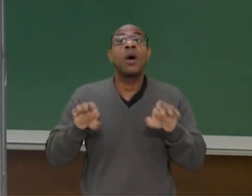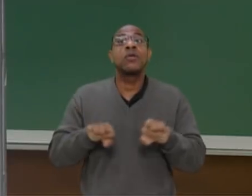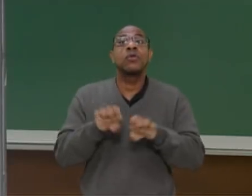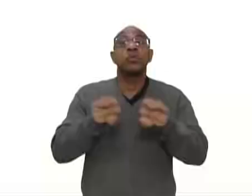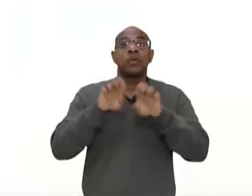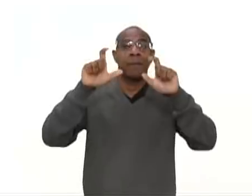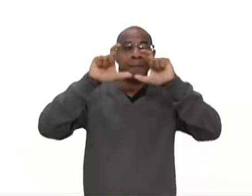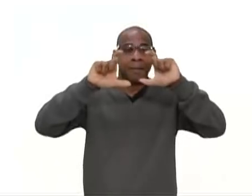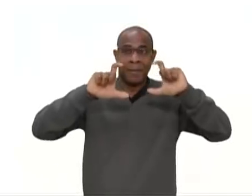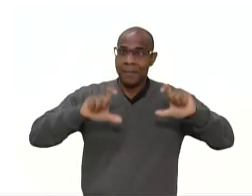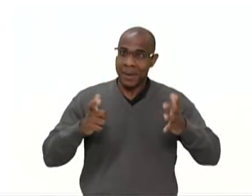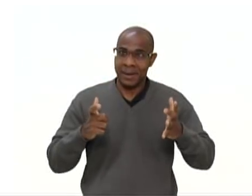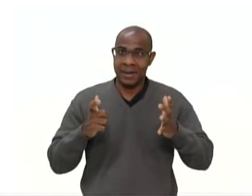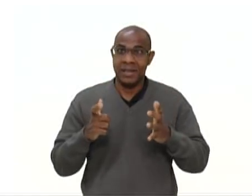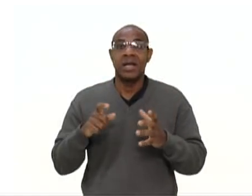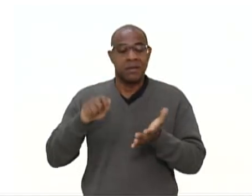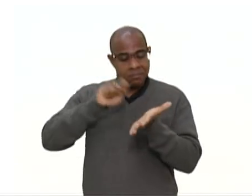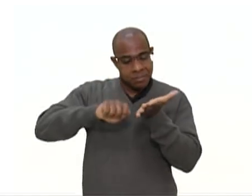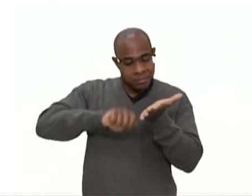já voltamos.